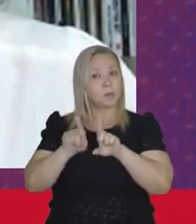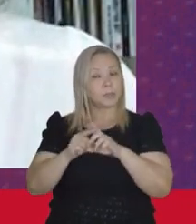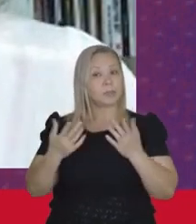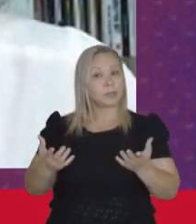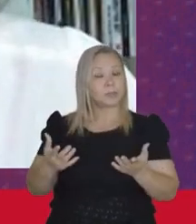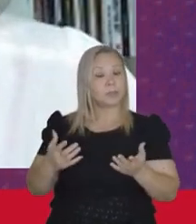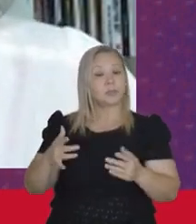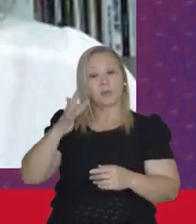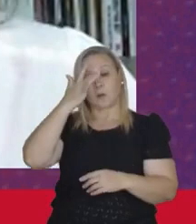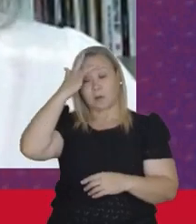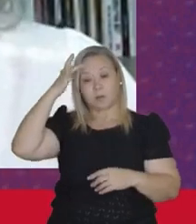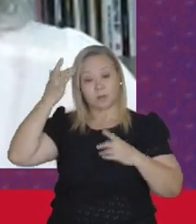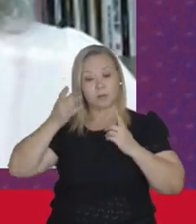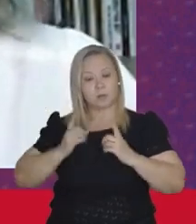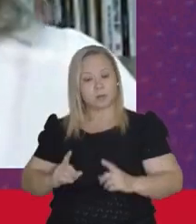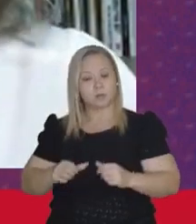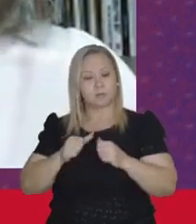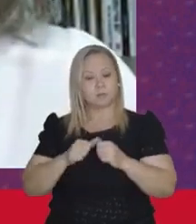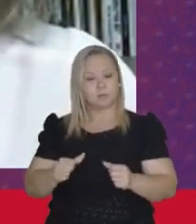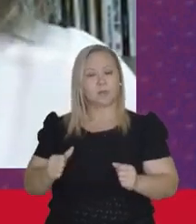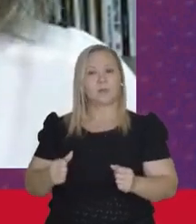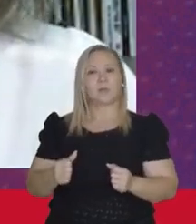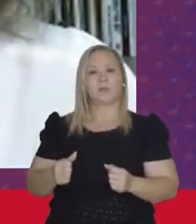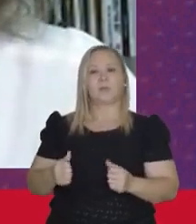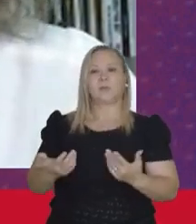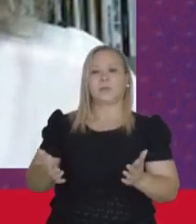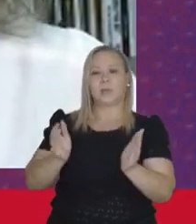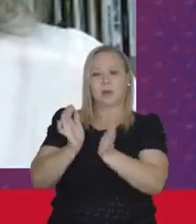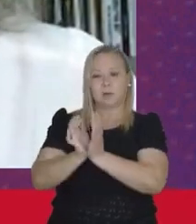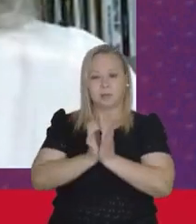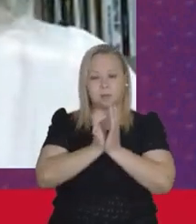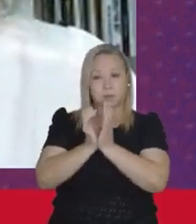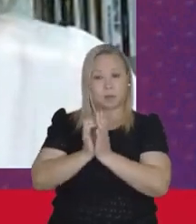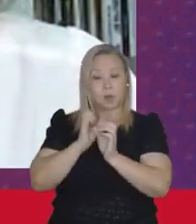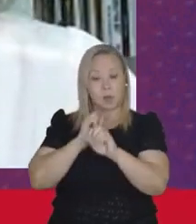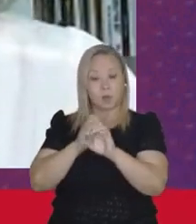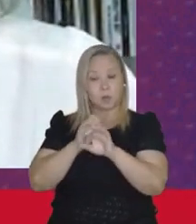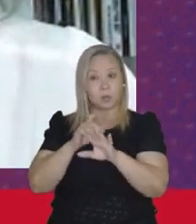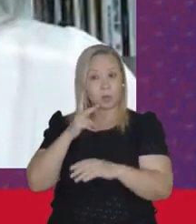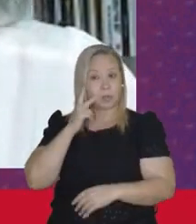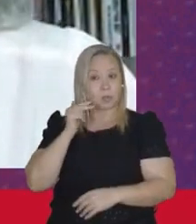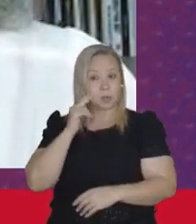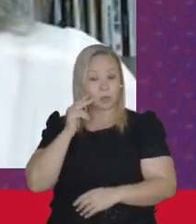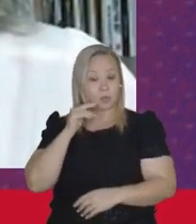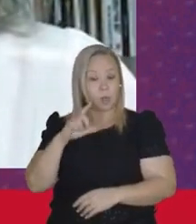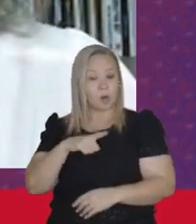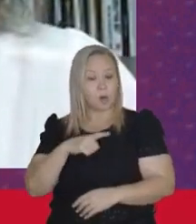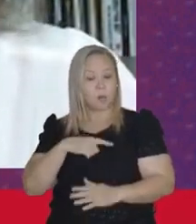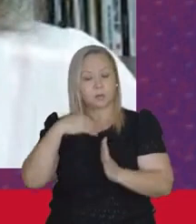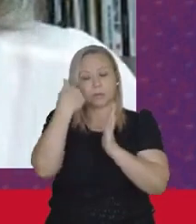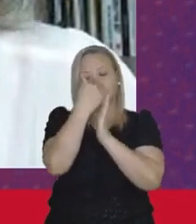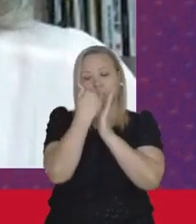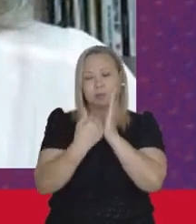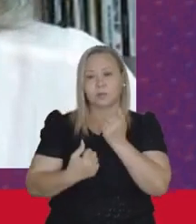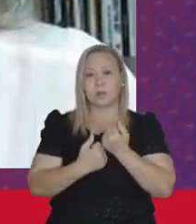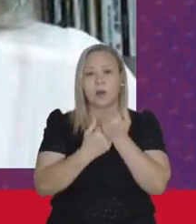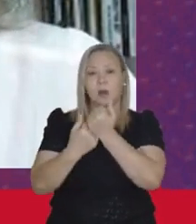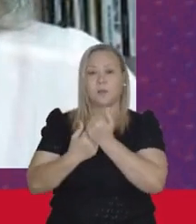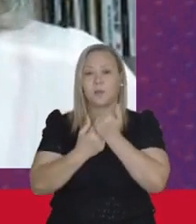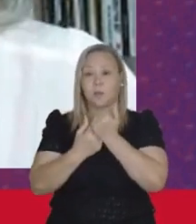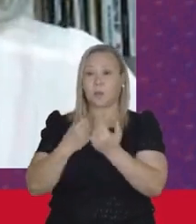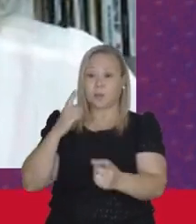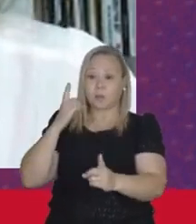as pessoas com deficiência vão estar nas classes comuns do ensino regular e vão ter as medidas de apoio do atendimento